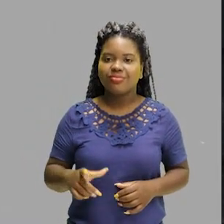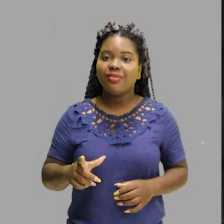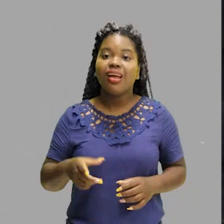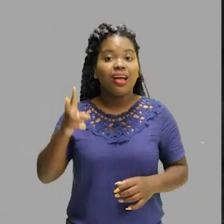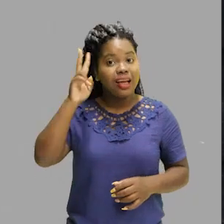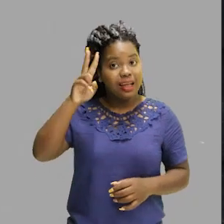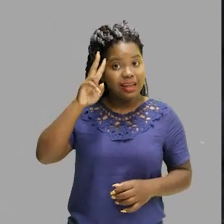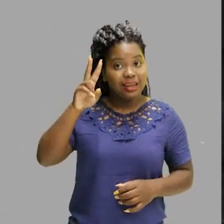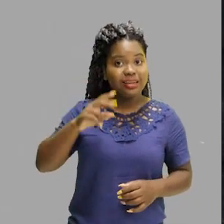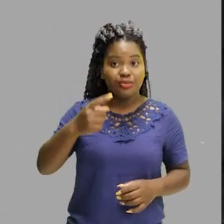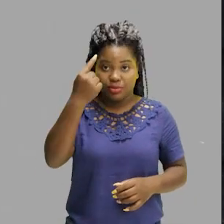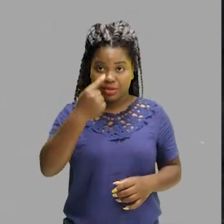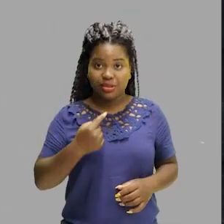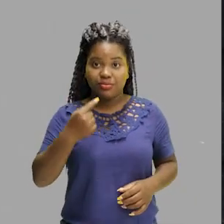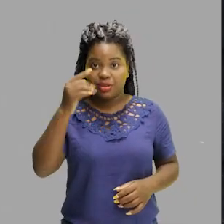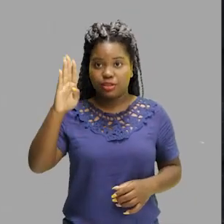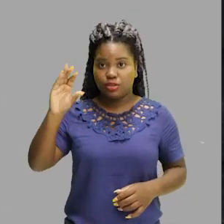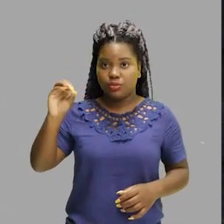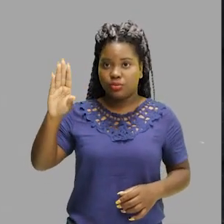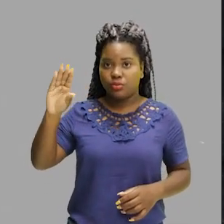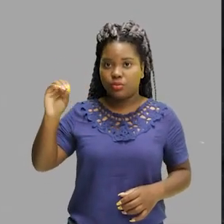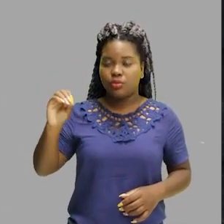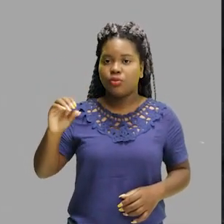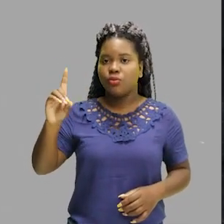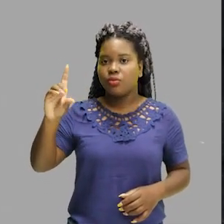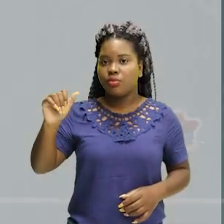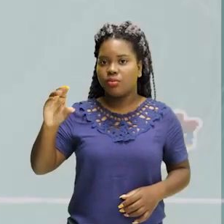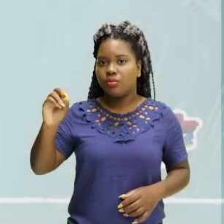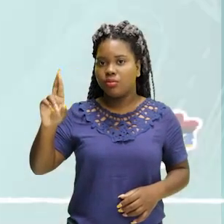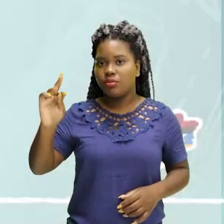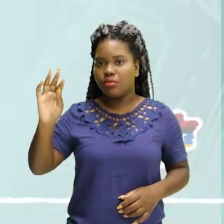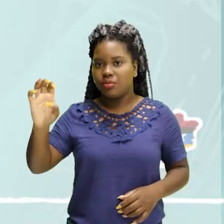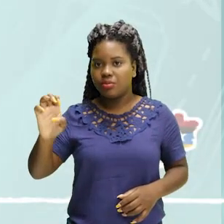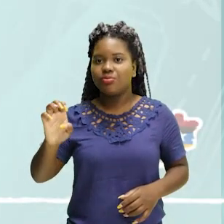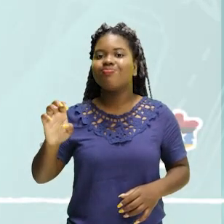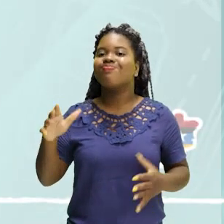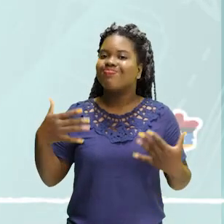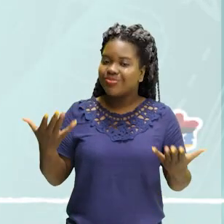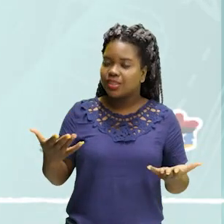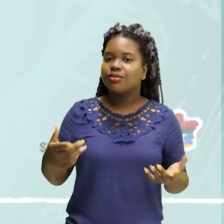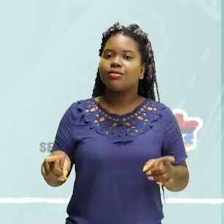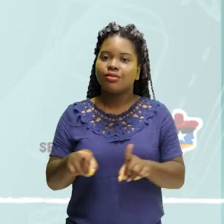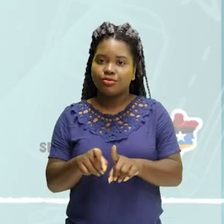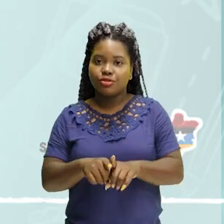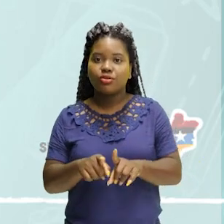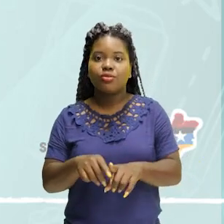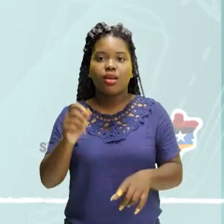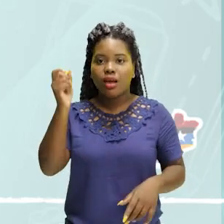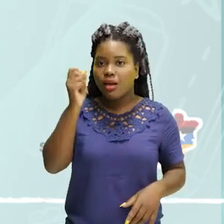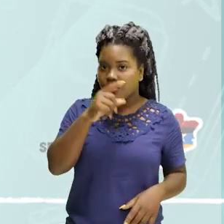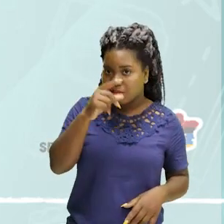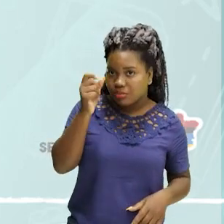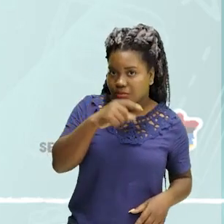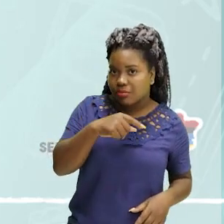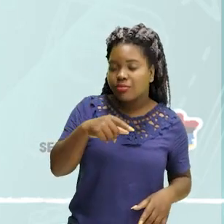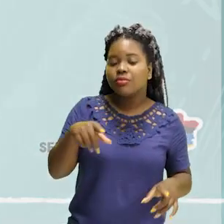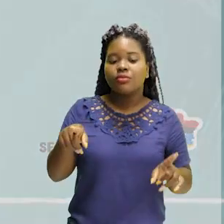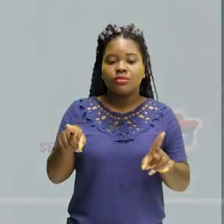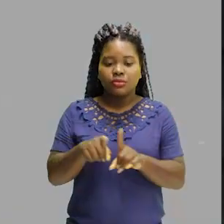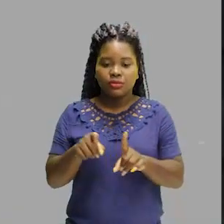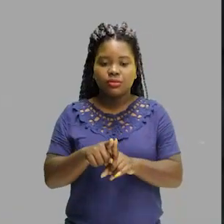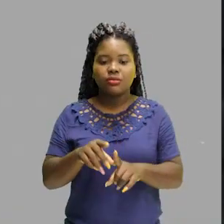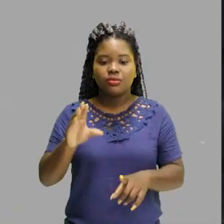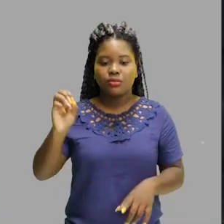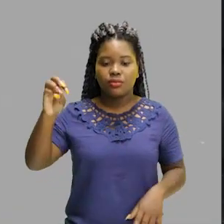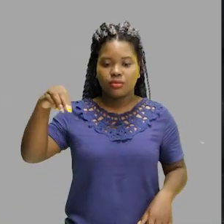pintura exagerada. Perfil psicológico das personagens, presença de humor e comicidade. Então, são textos